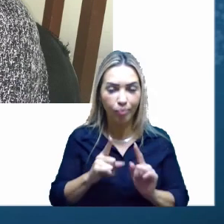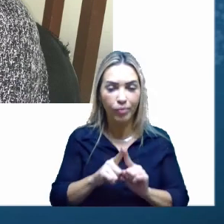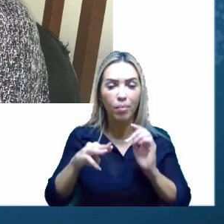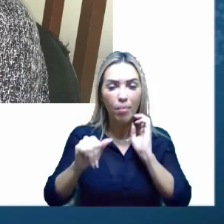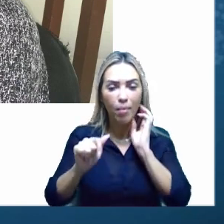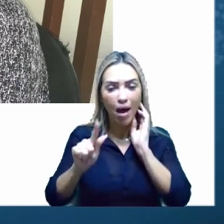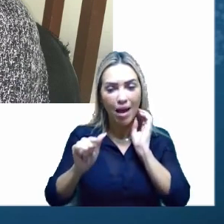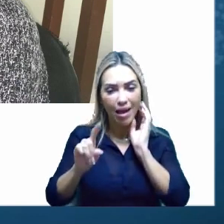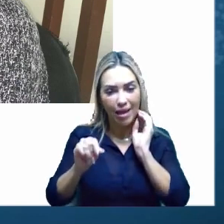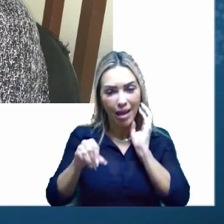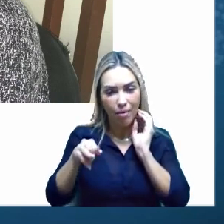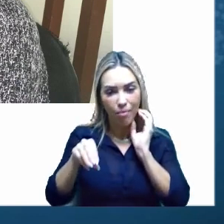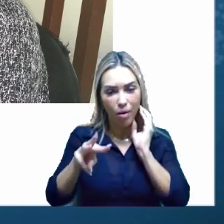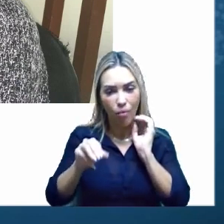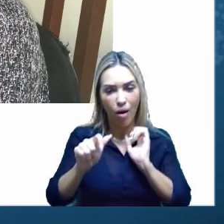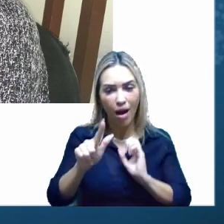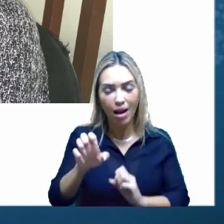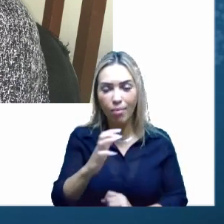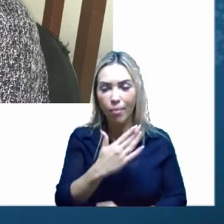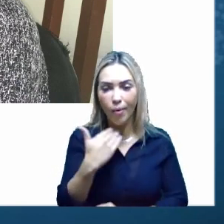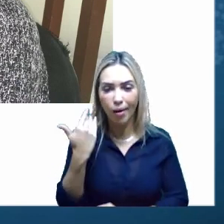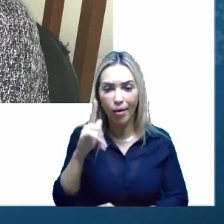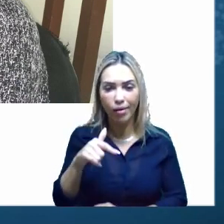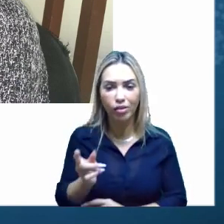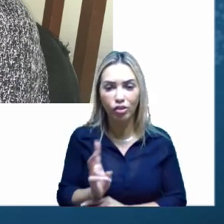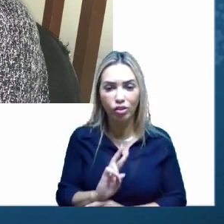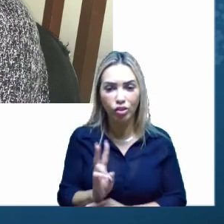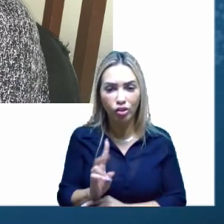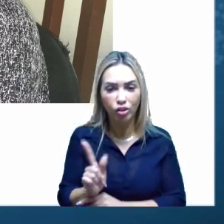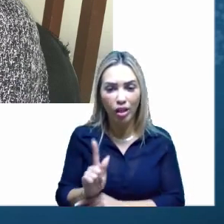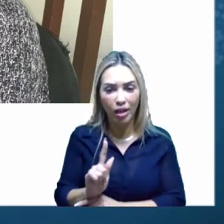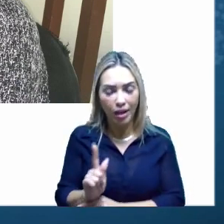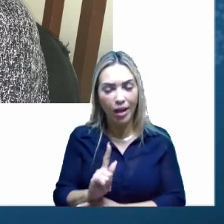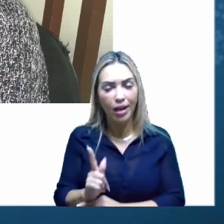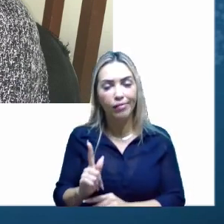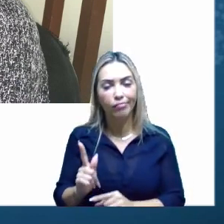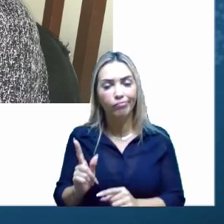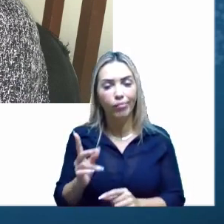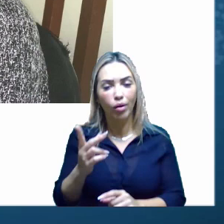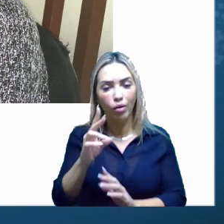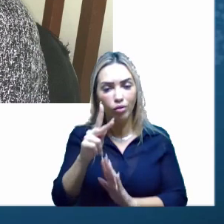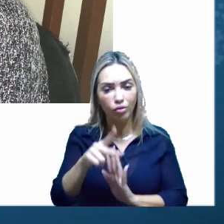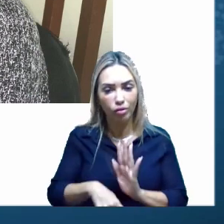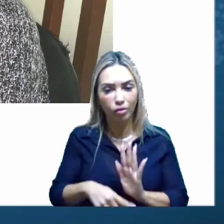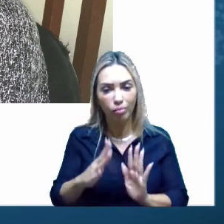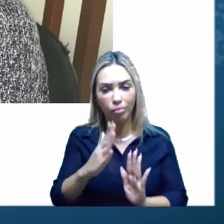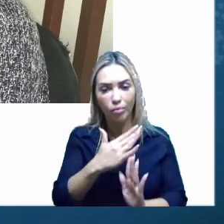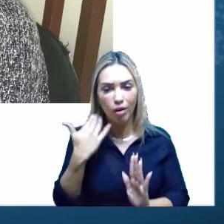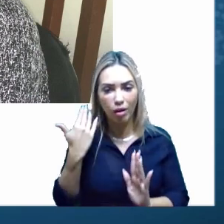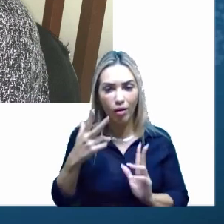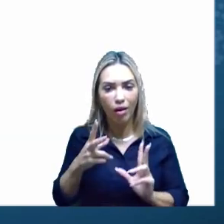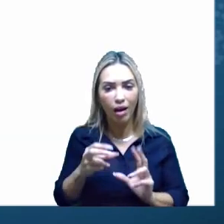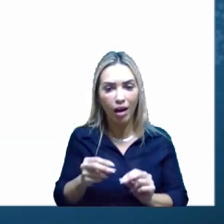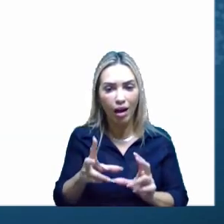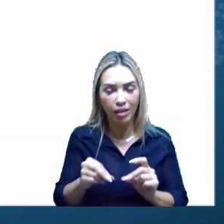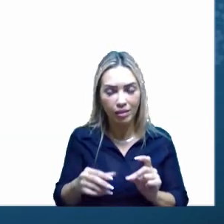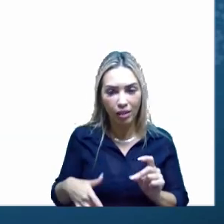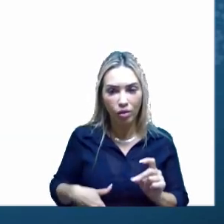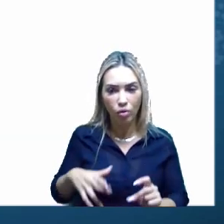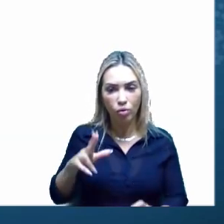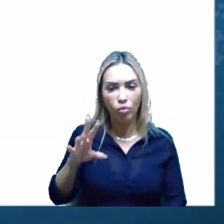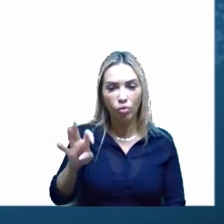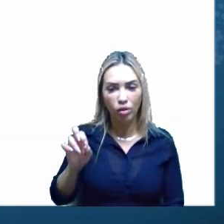que também faleceu, um gerente de projeto, e faleceu de câncer de útero, e eu sei que um dos meus